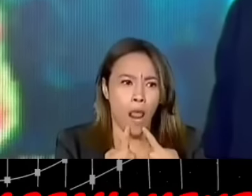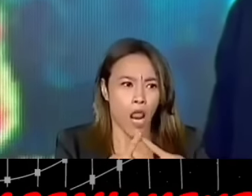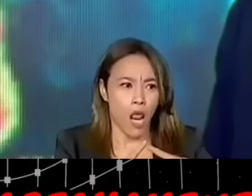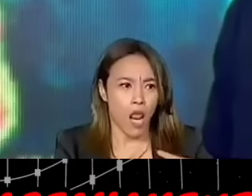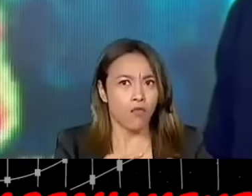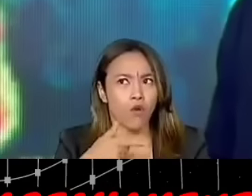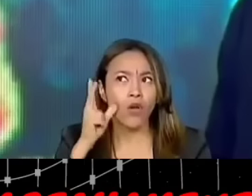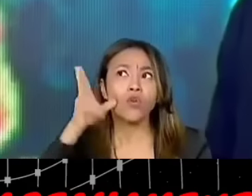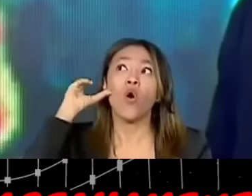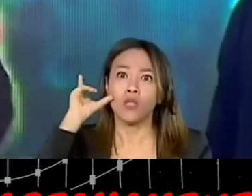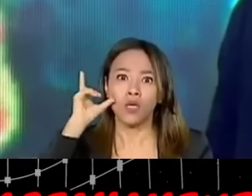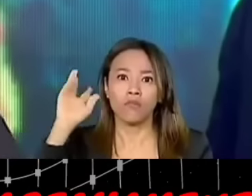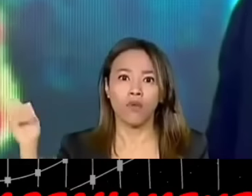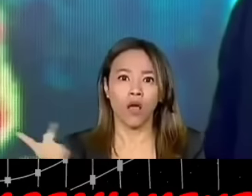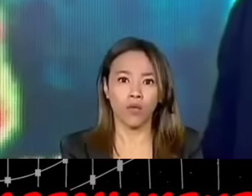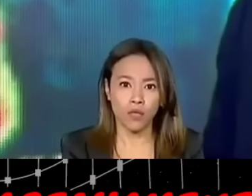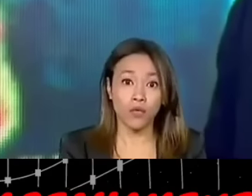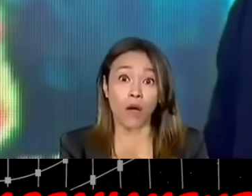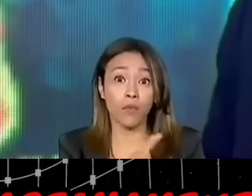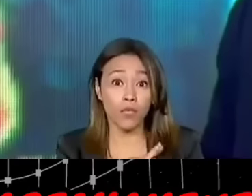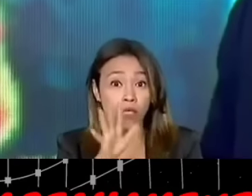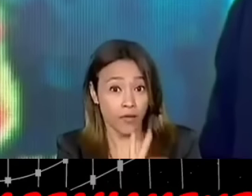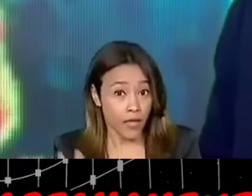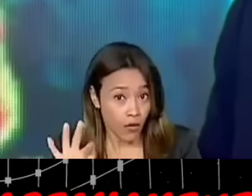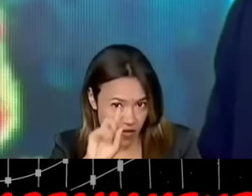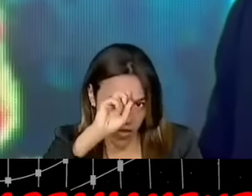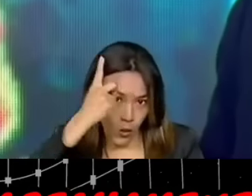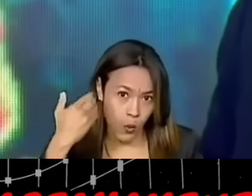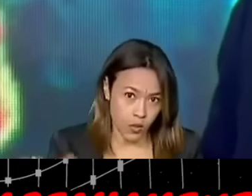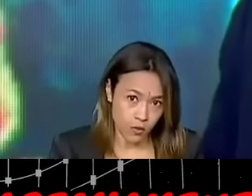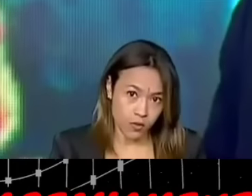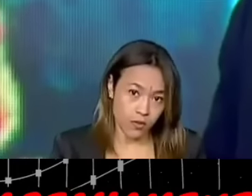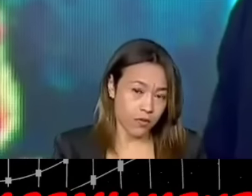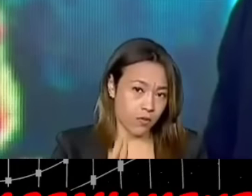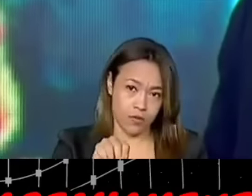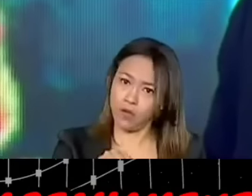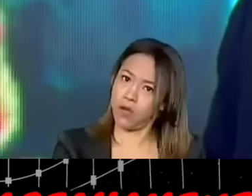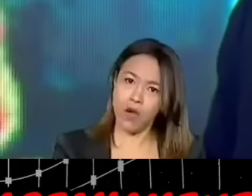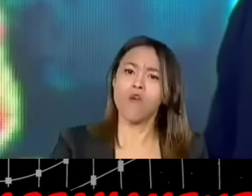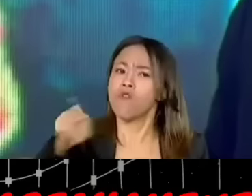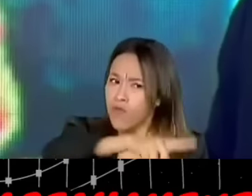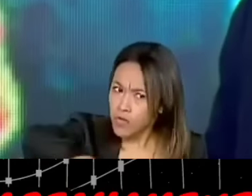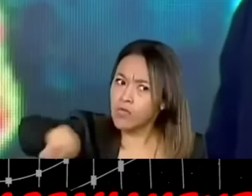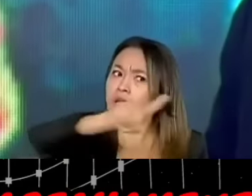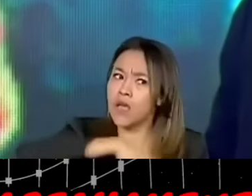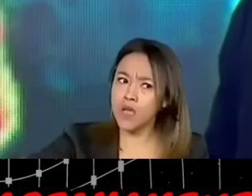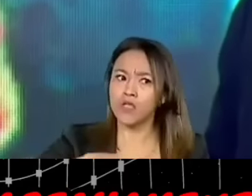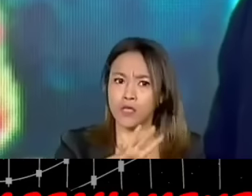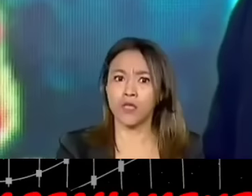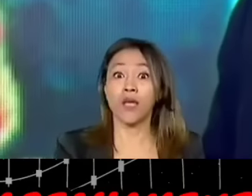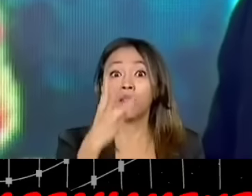Ontem? Anteontem? Foi a Polícia Federal que inventou mês passado? Não! Os senhores e as senhoras